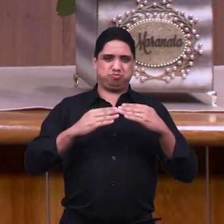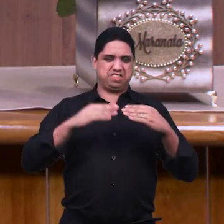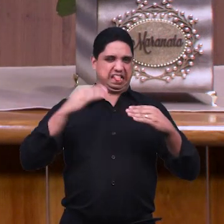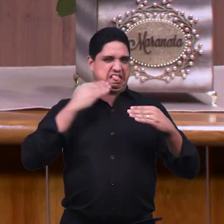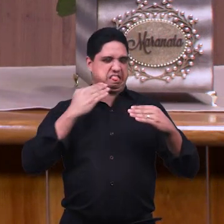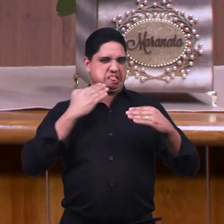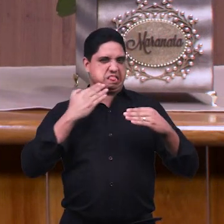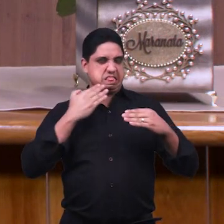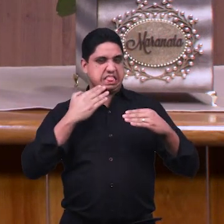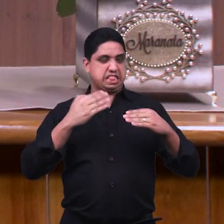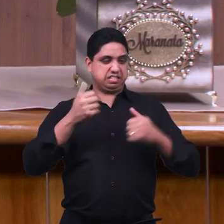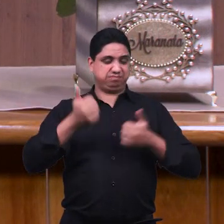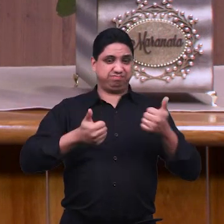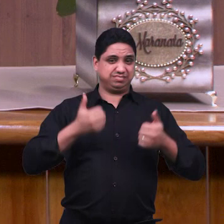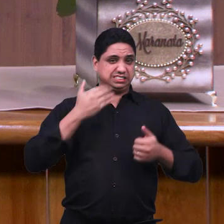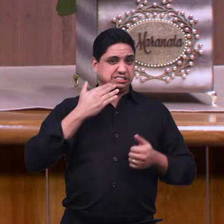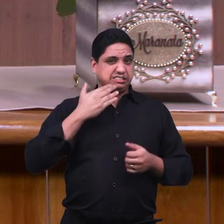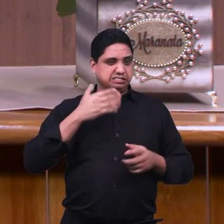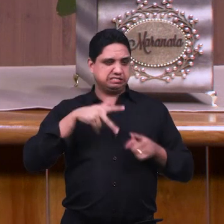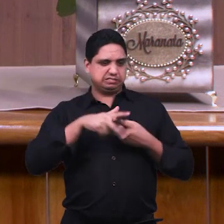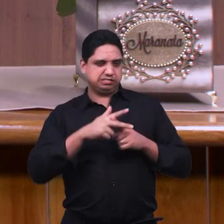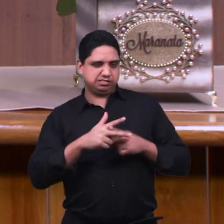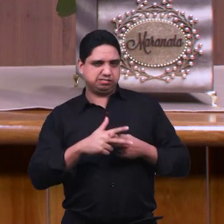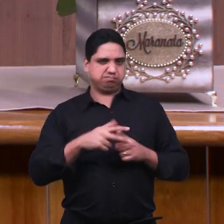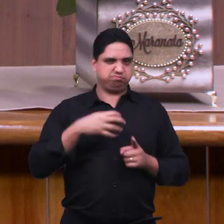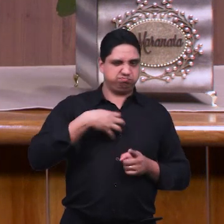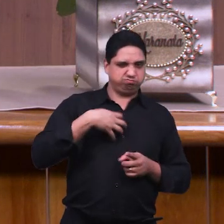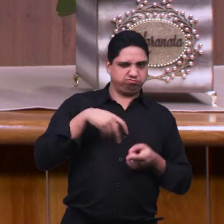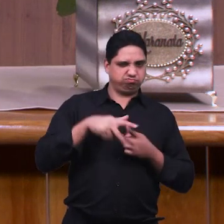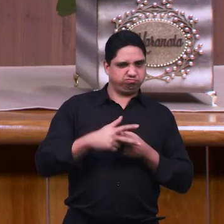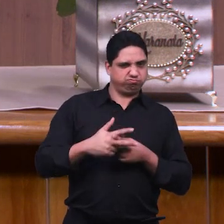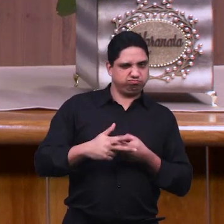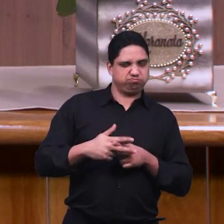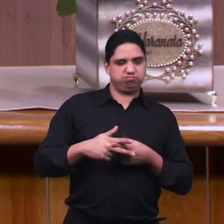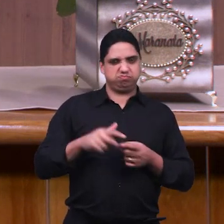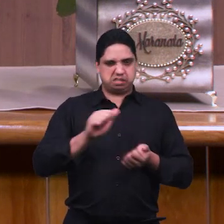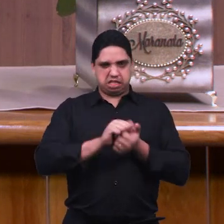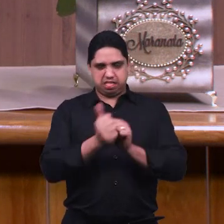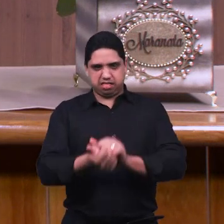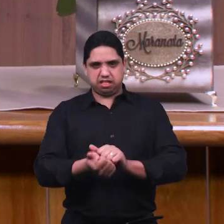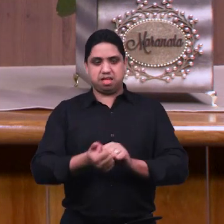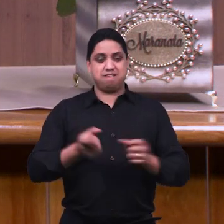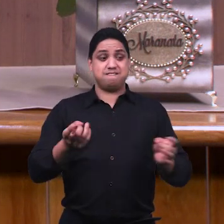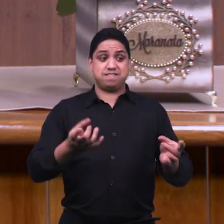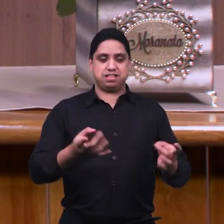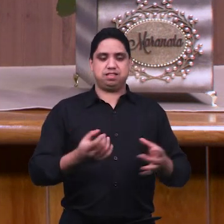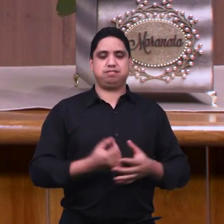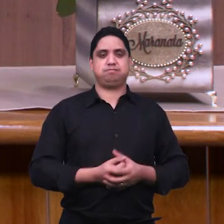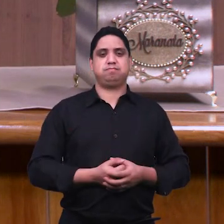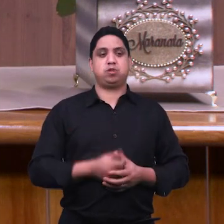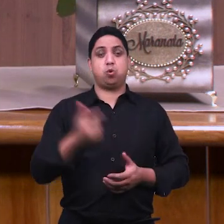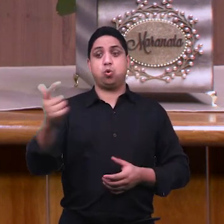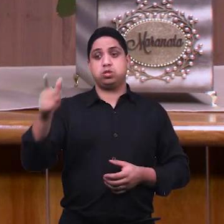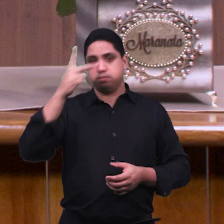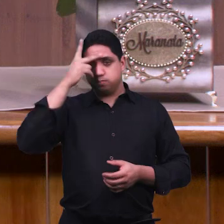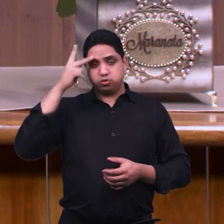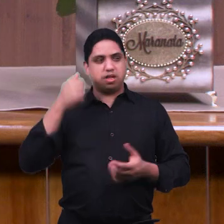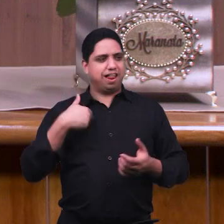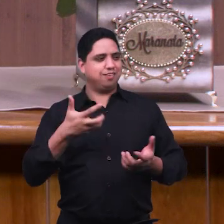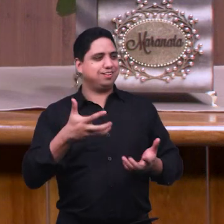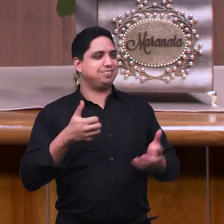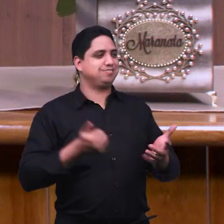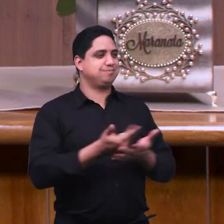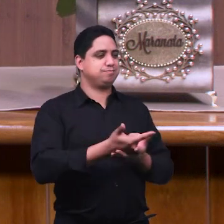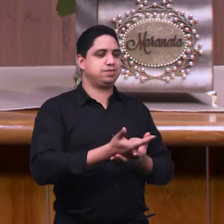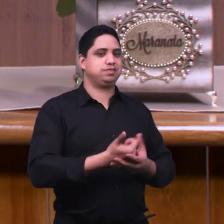ruim. E mandou fazer um reparozinho ali, um reparozinho para ser feito, colocou à venda. E outro irmão apareceu interessado em